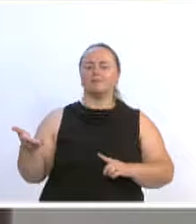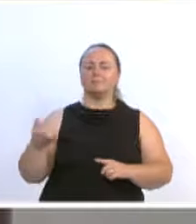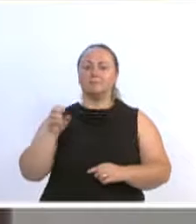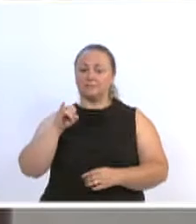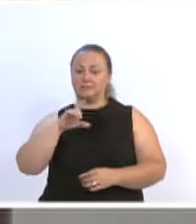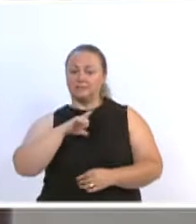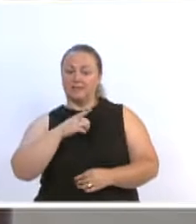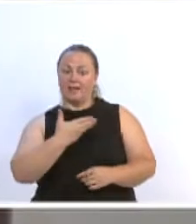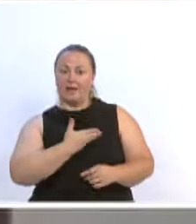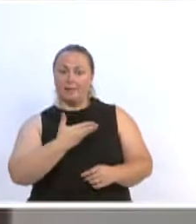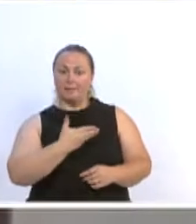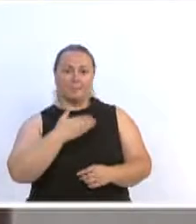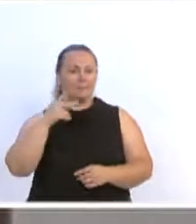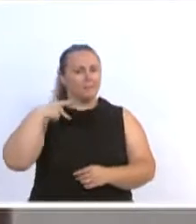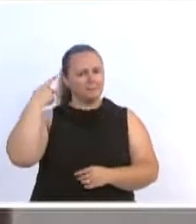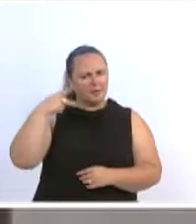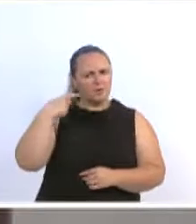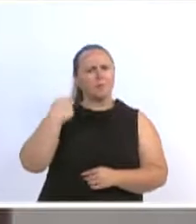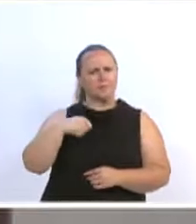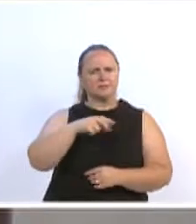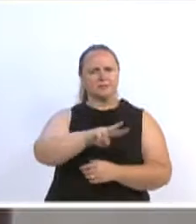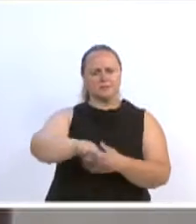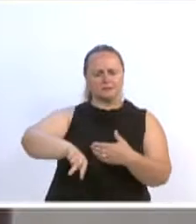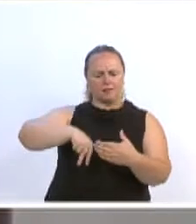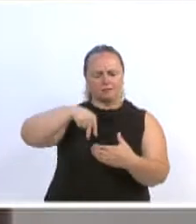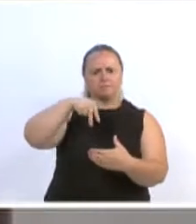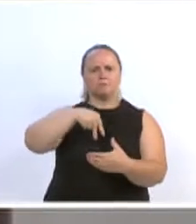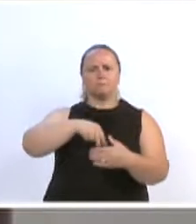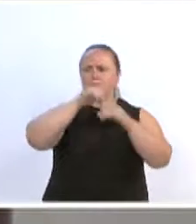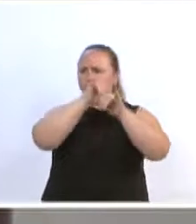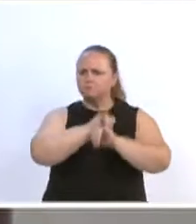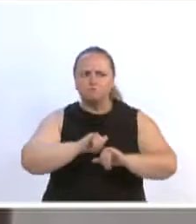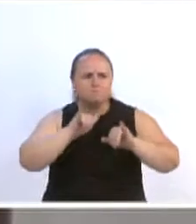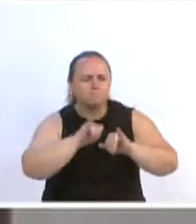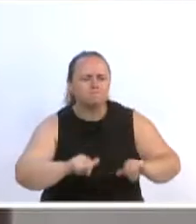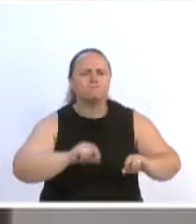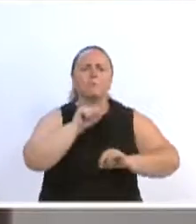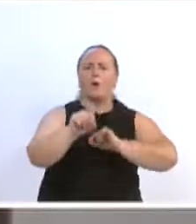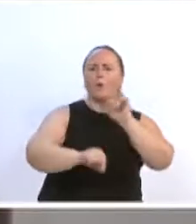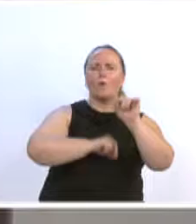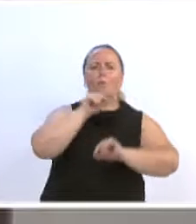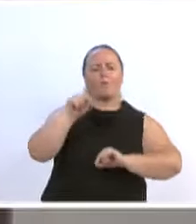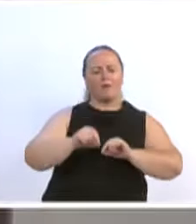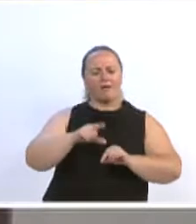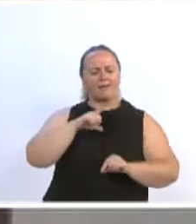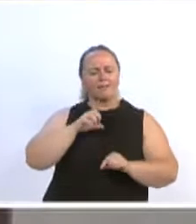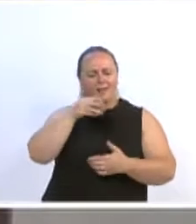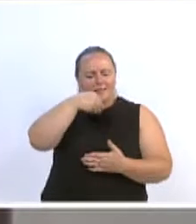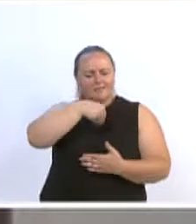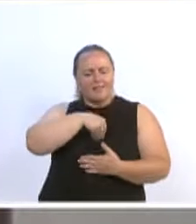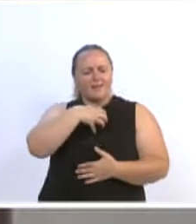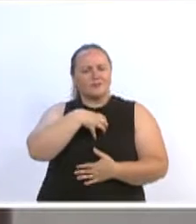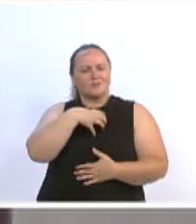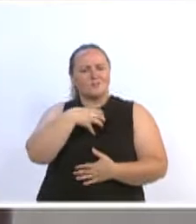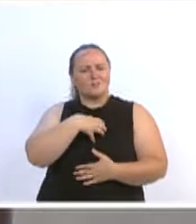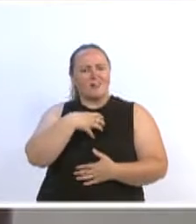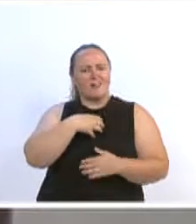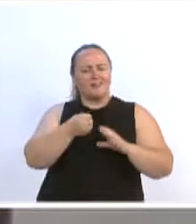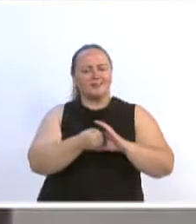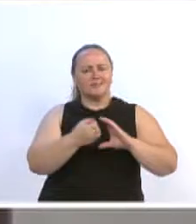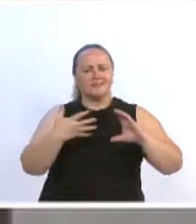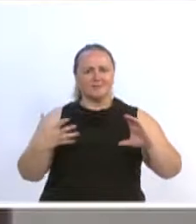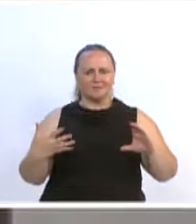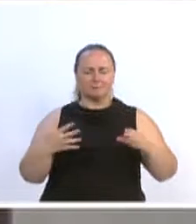na política já teve para tribuna e dizer realmente as virtudes do amigo né não adianta ter um amigo e chega aqui quando meu amigo